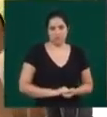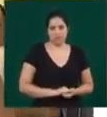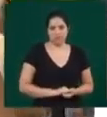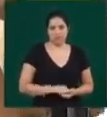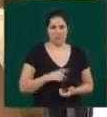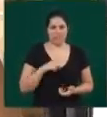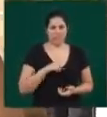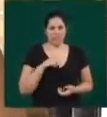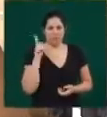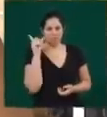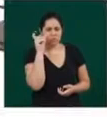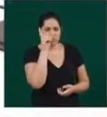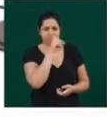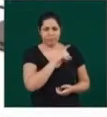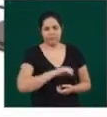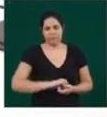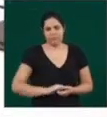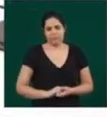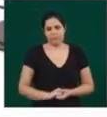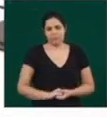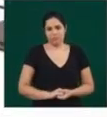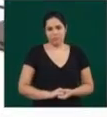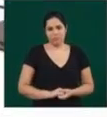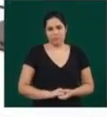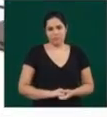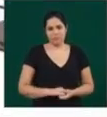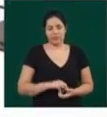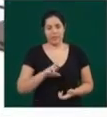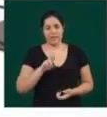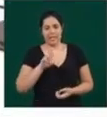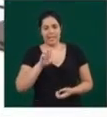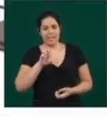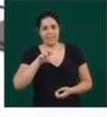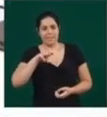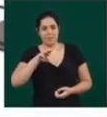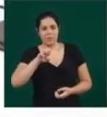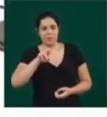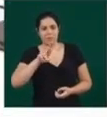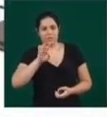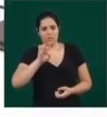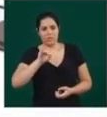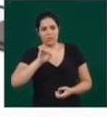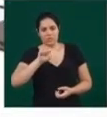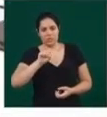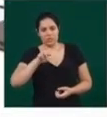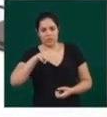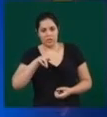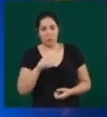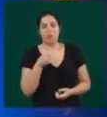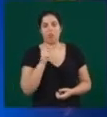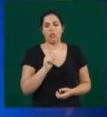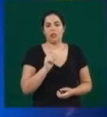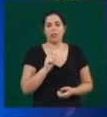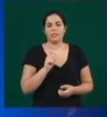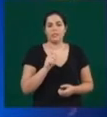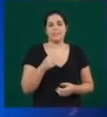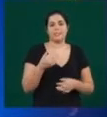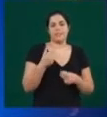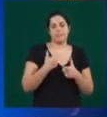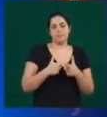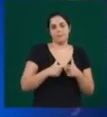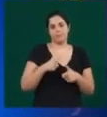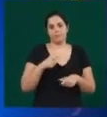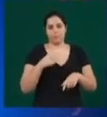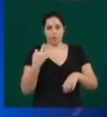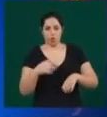Eu tinha mais dificuldade para isso. O reumatismo é uma palavra usada para indicar todos os problemas que geram dores nas juntas, nos